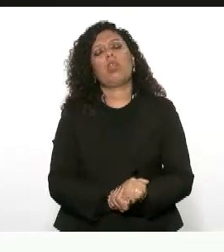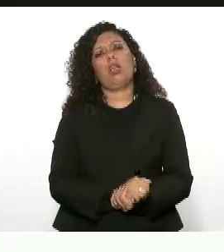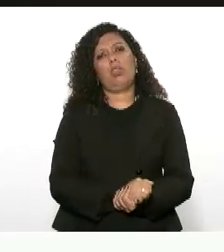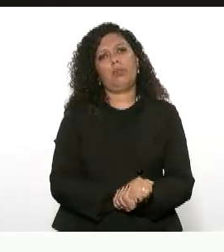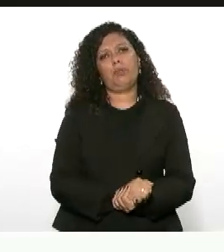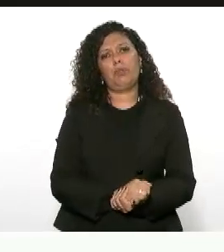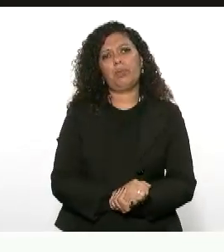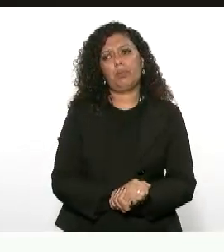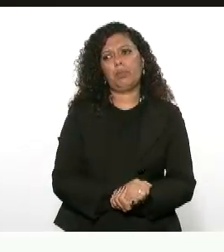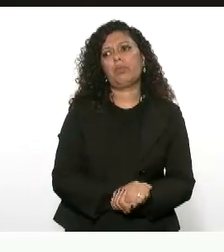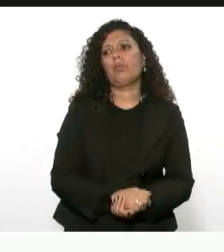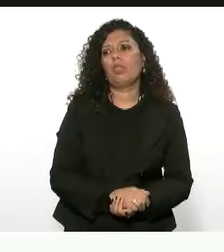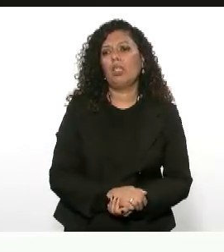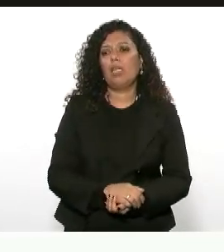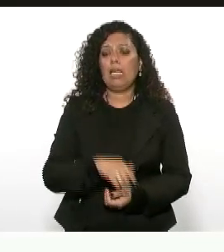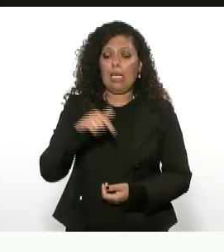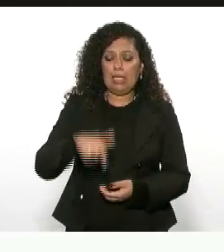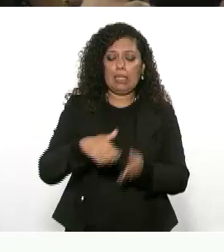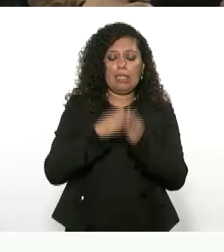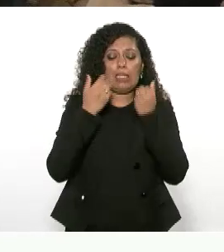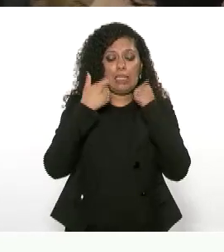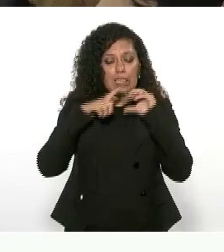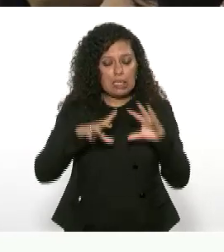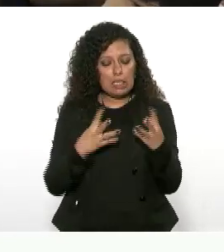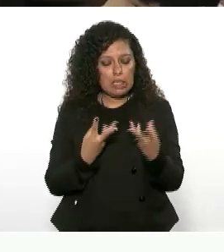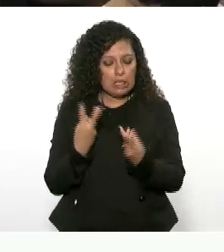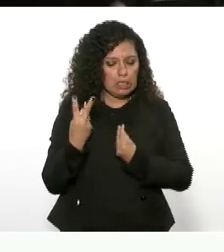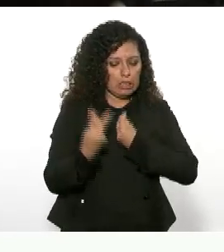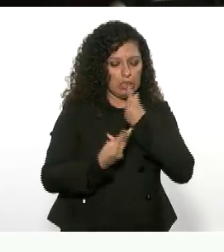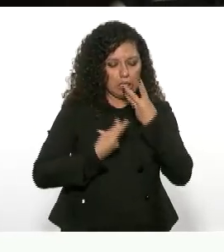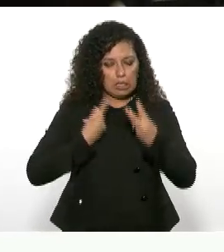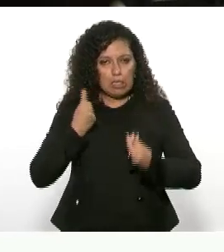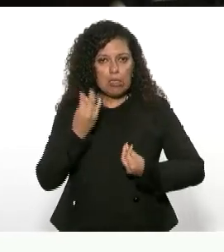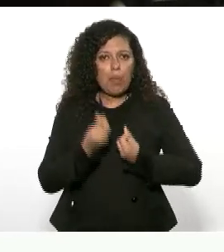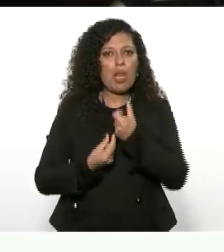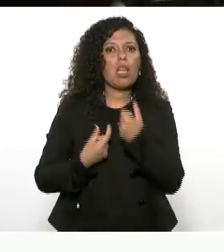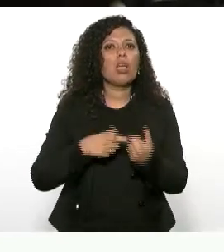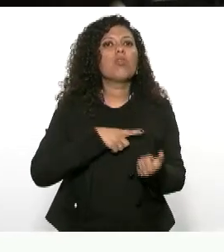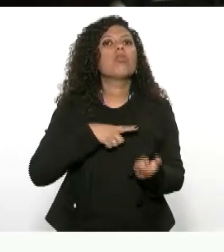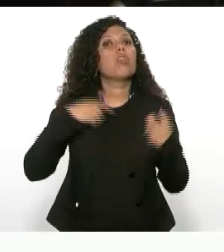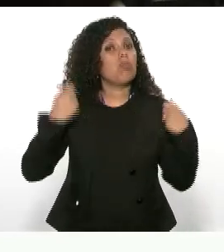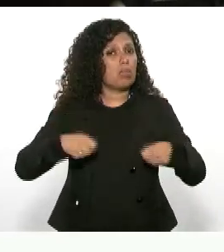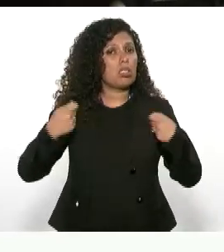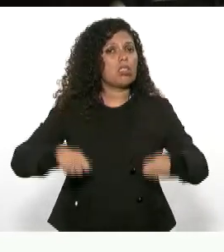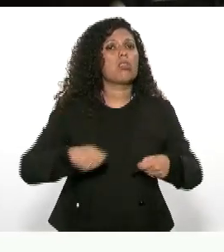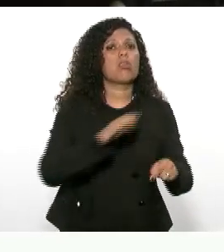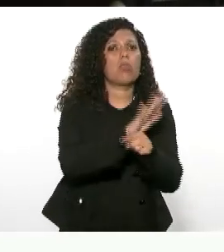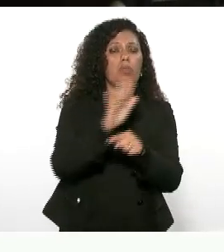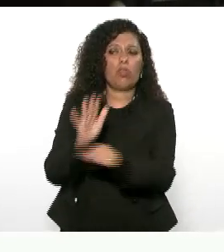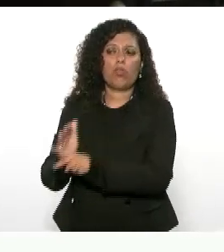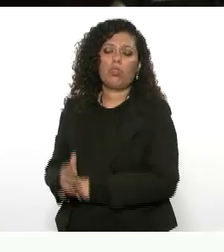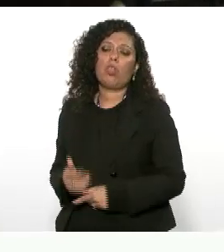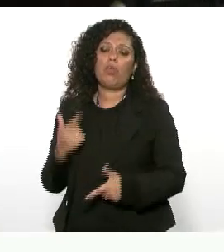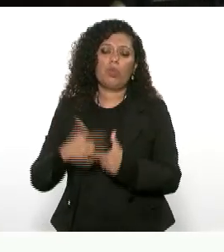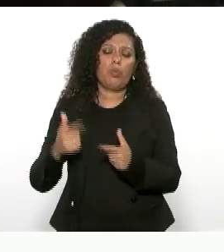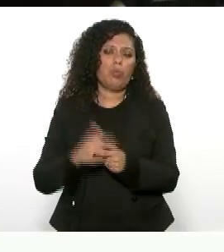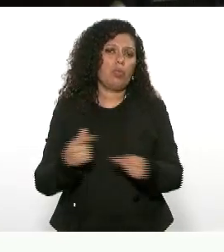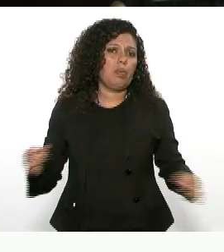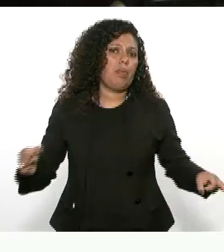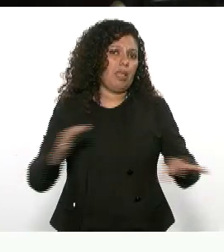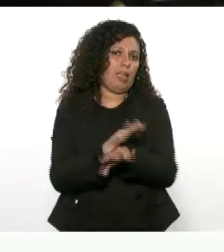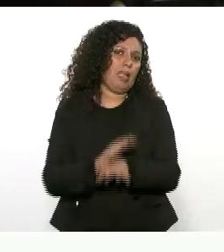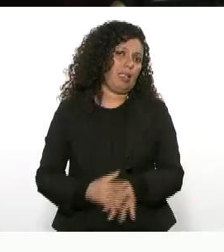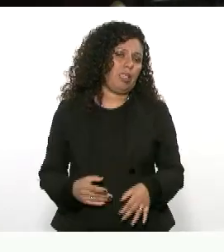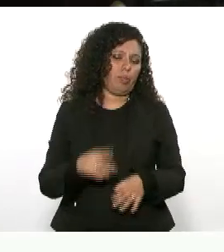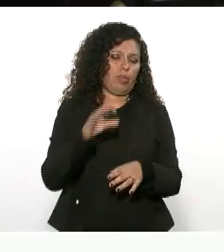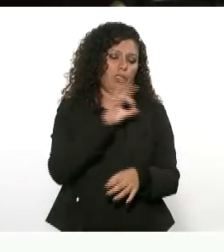chave para tudo. E nada melhor do que a LERJ ser sensível a isso e resolver de forma definitiva o problema da Polícia Civil com a